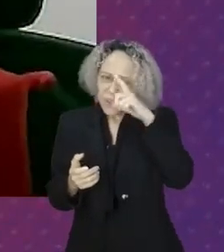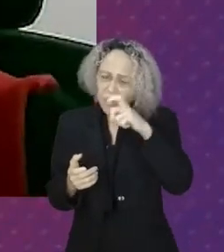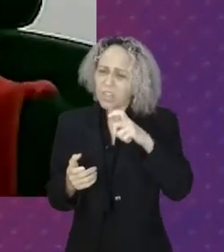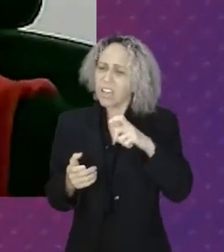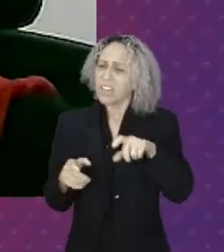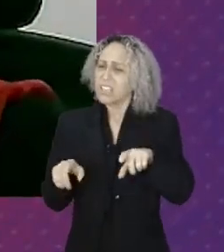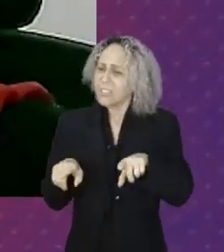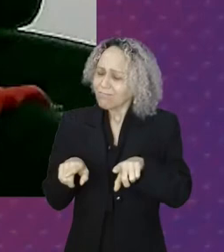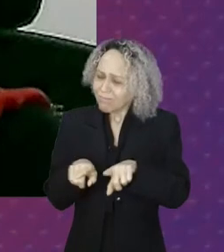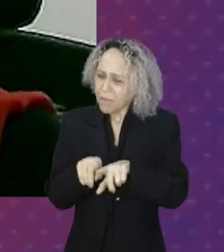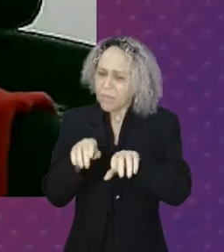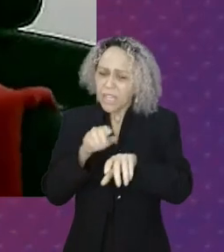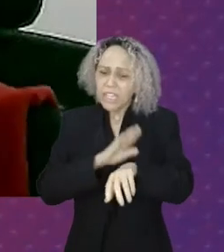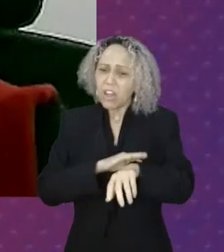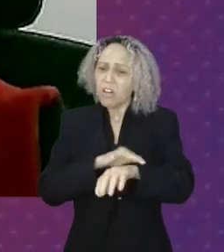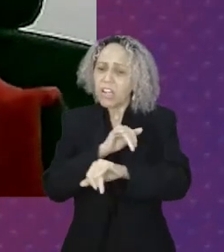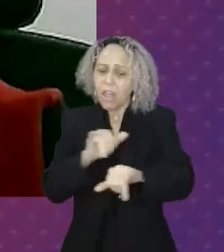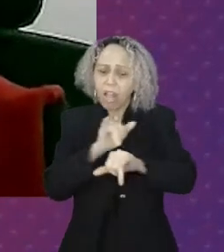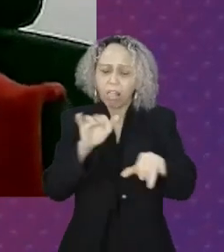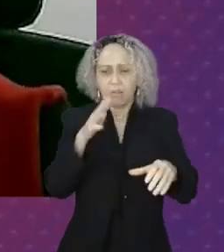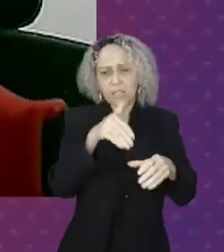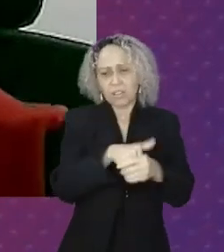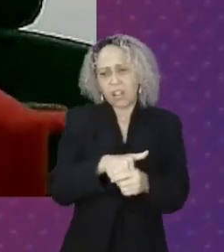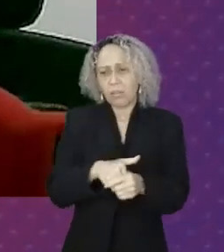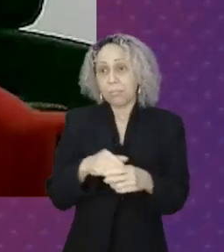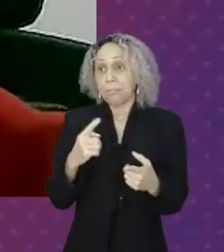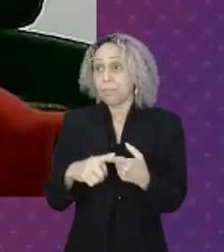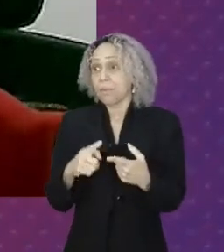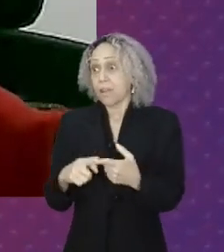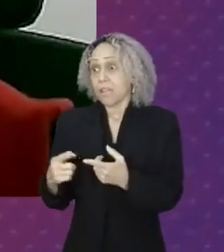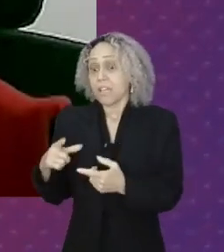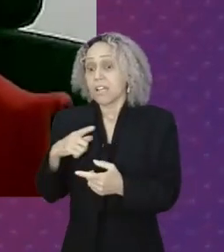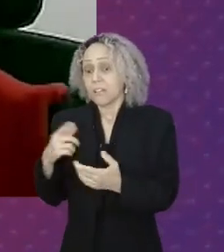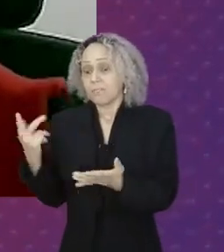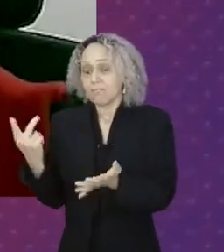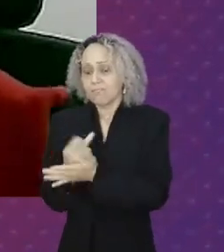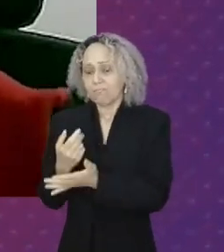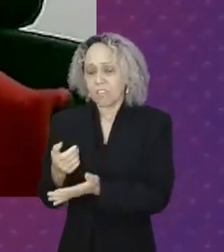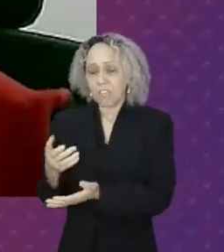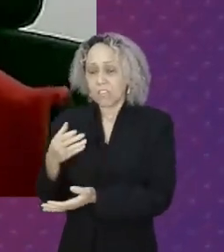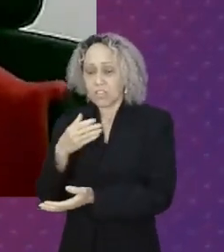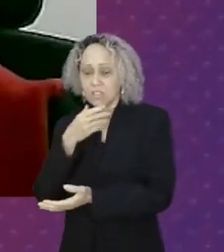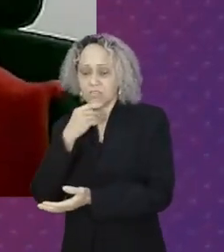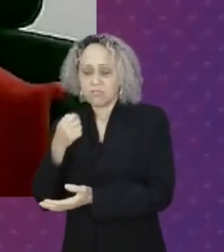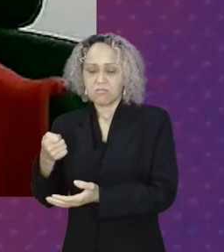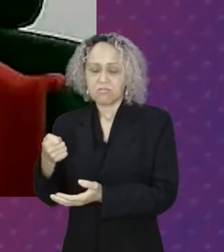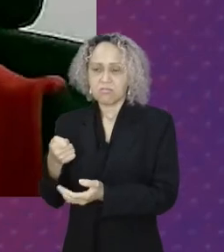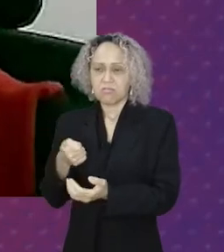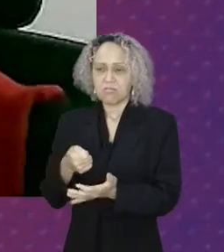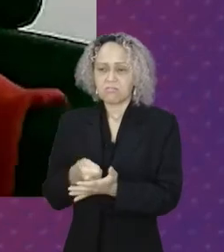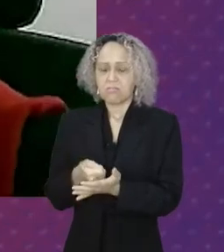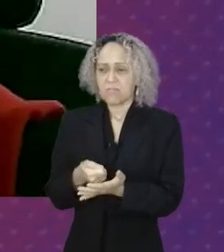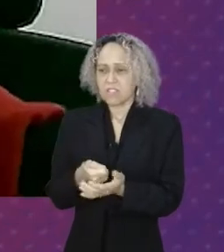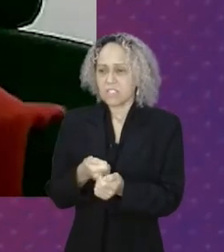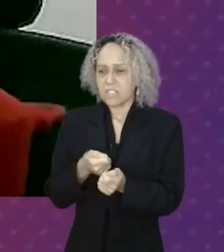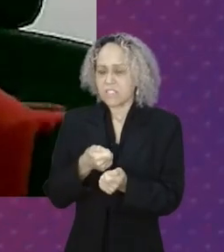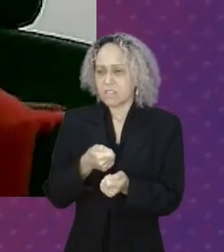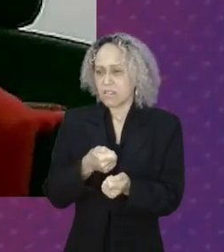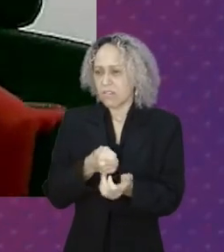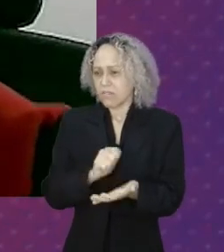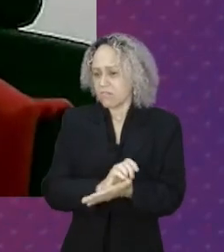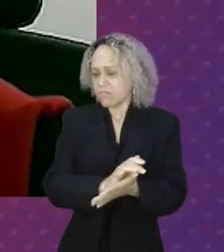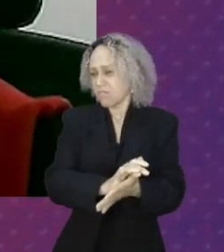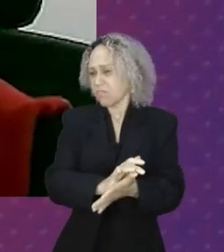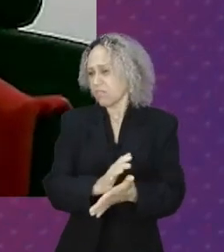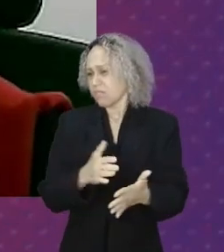o tipo de reunião que é feito, o horário das reuniões, isso tudo deve ser